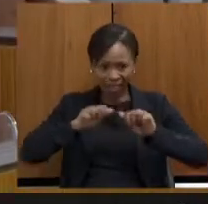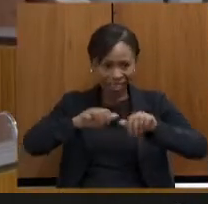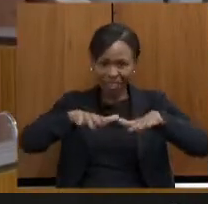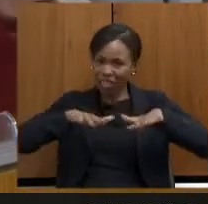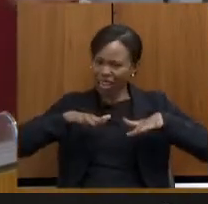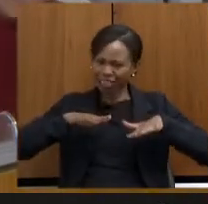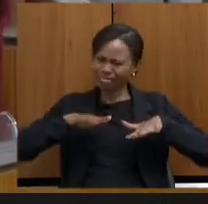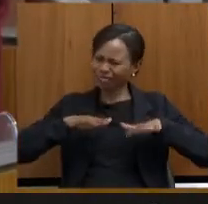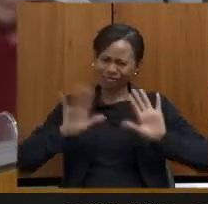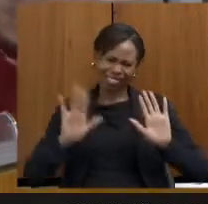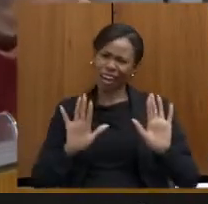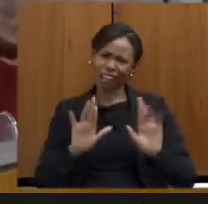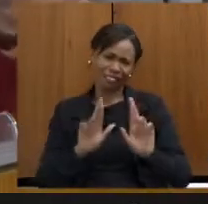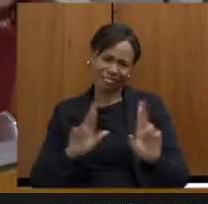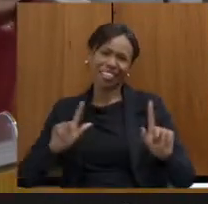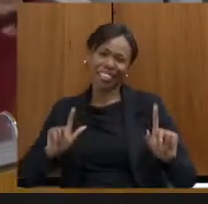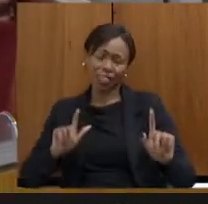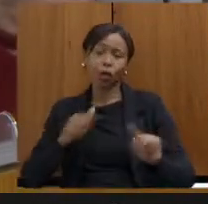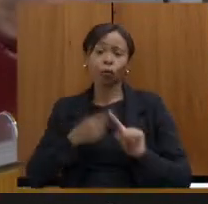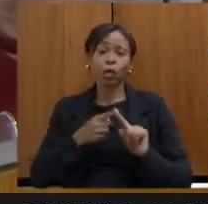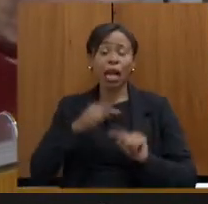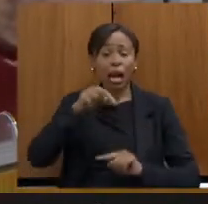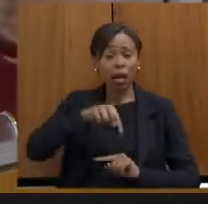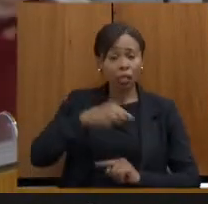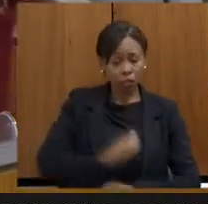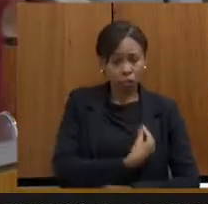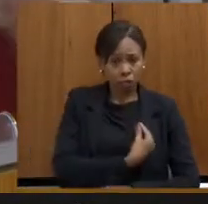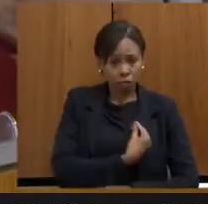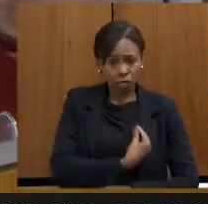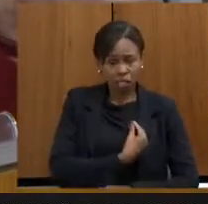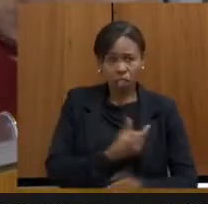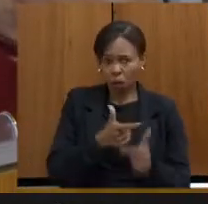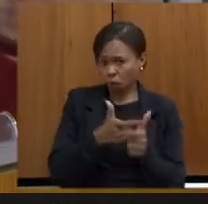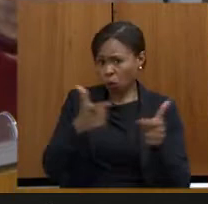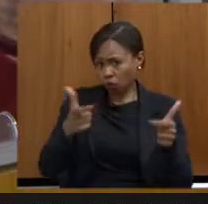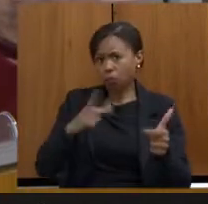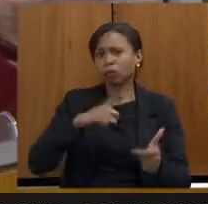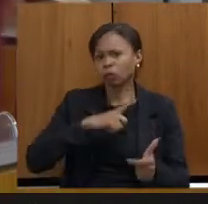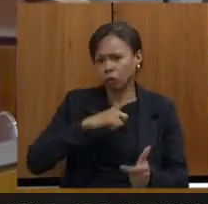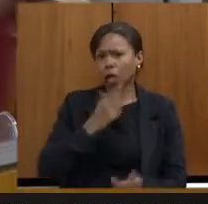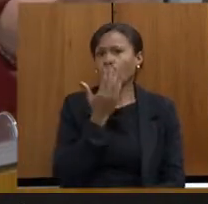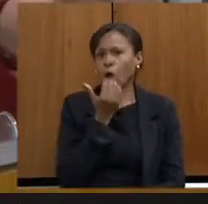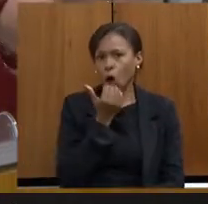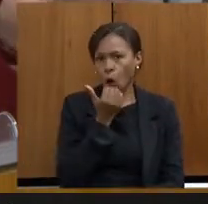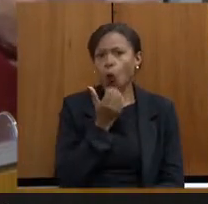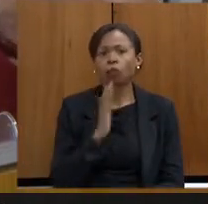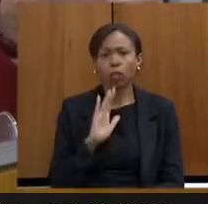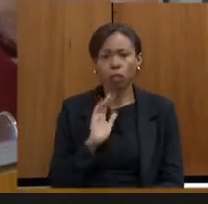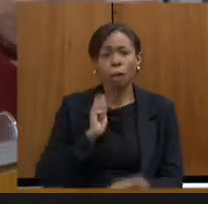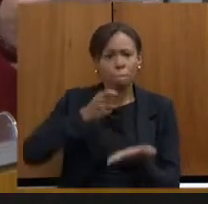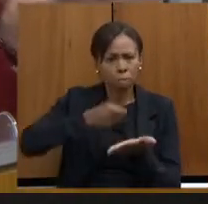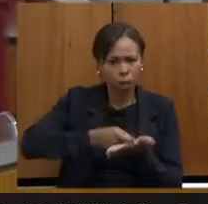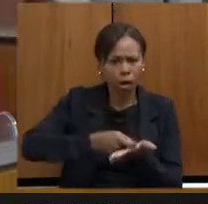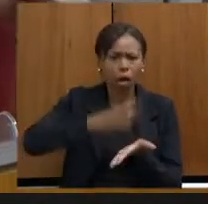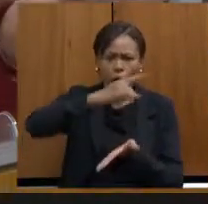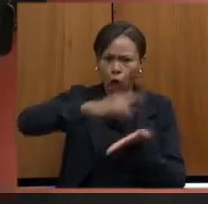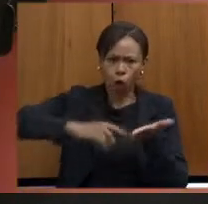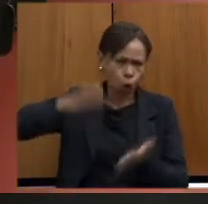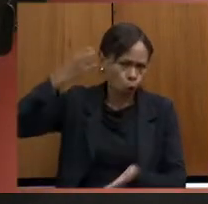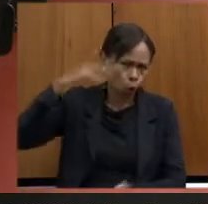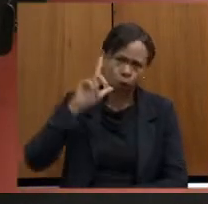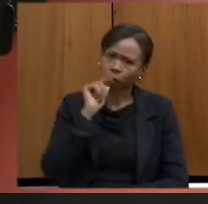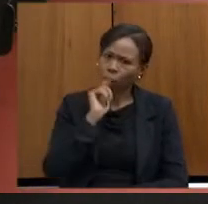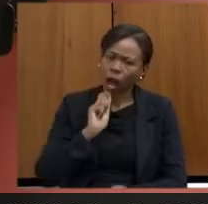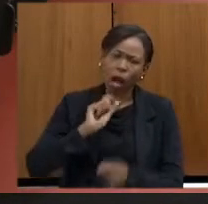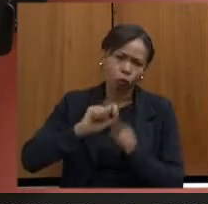certeza, 99% ou 100% de quem está aqui teve o que comer, conseguiu pagar suas contas, conseguiu pagar